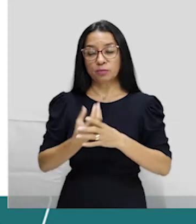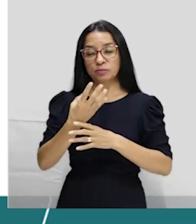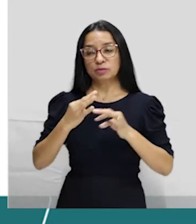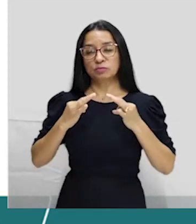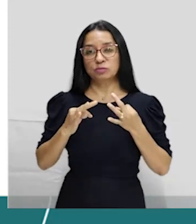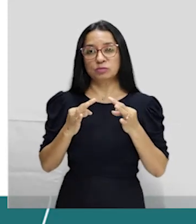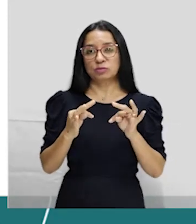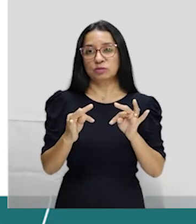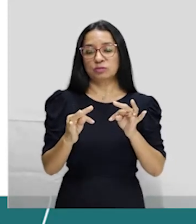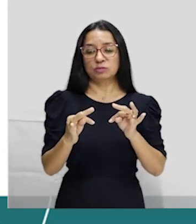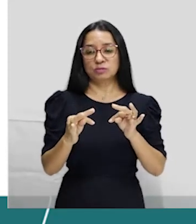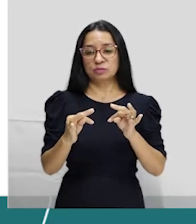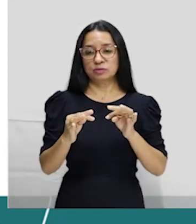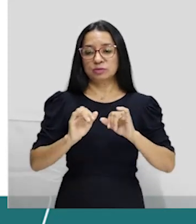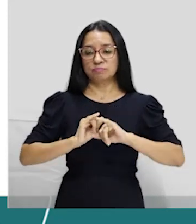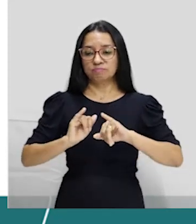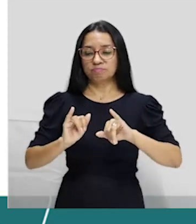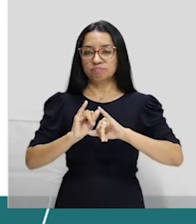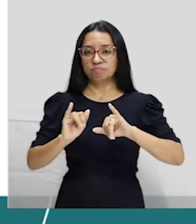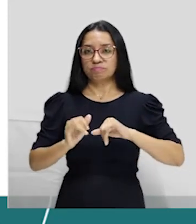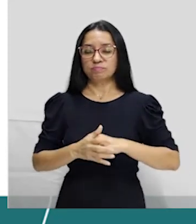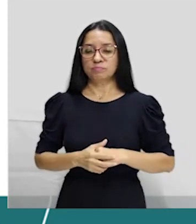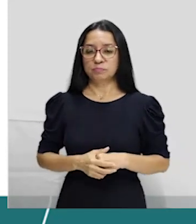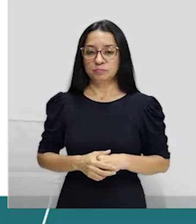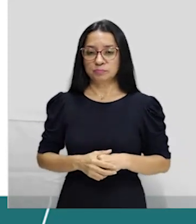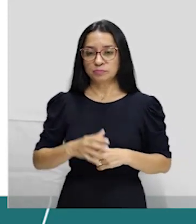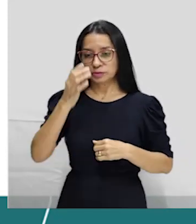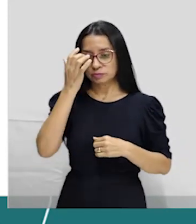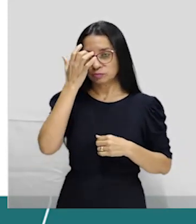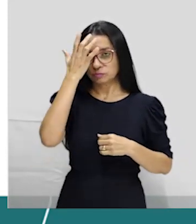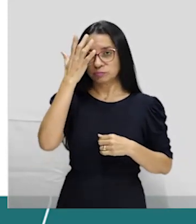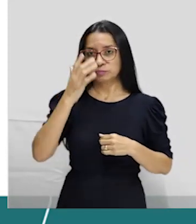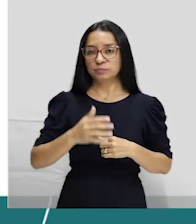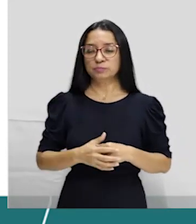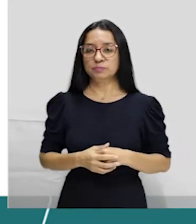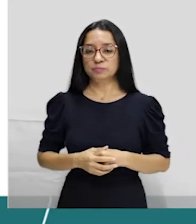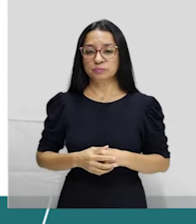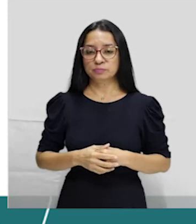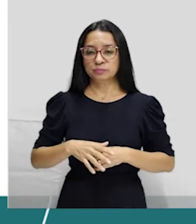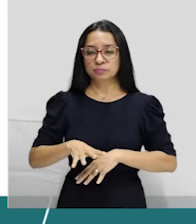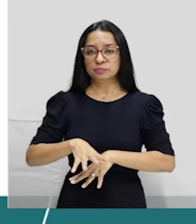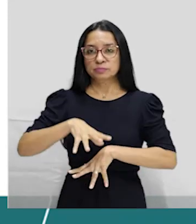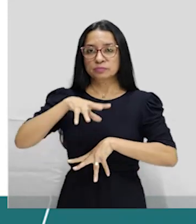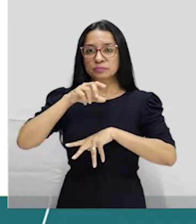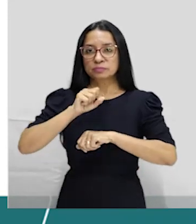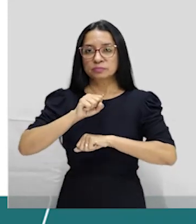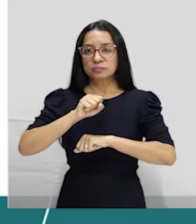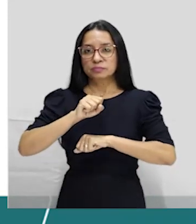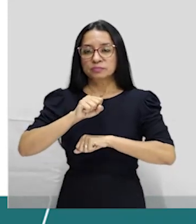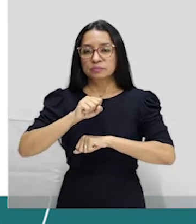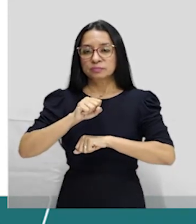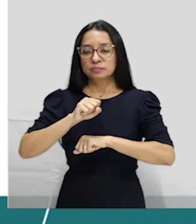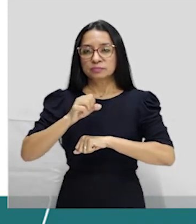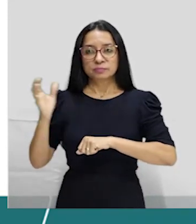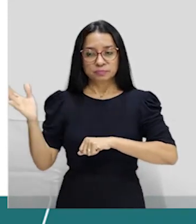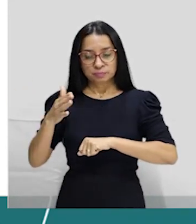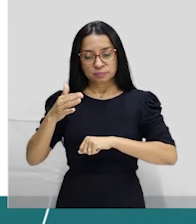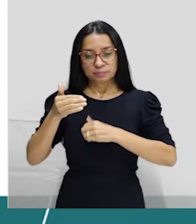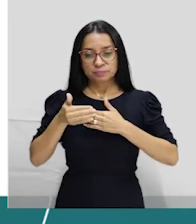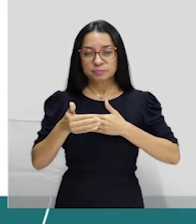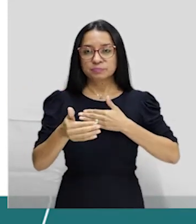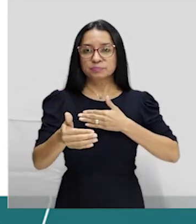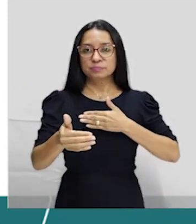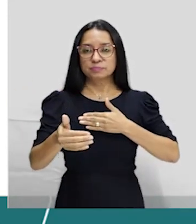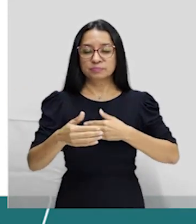ponta, informação. Beleza? Muito fácil, né? Respirou? Bora evoluir, que tem mais coisa